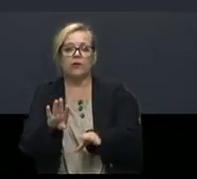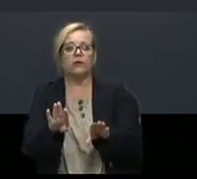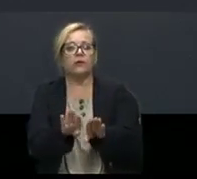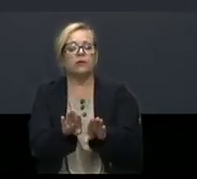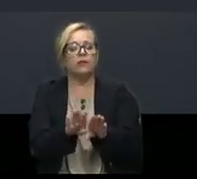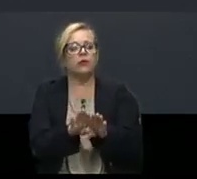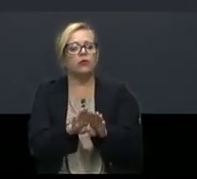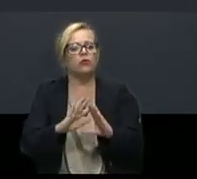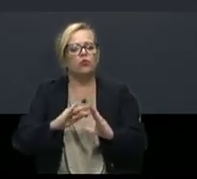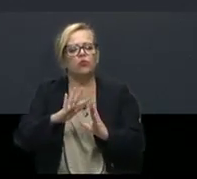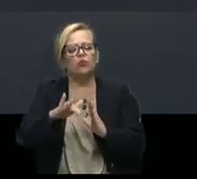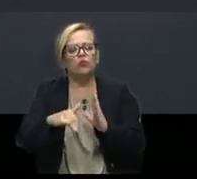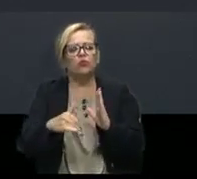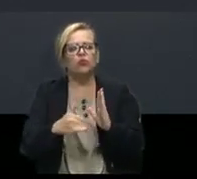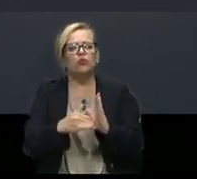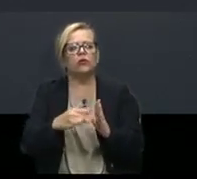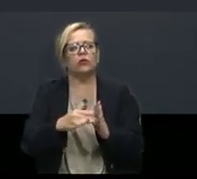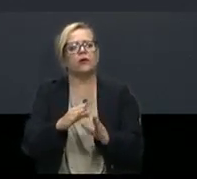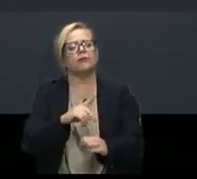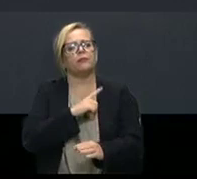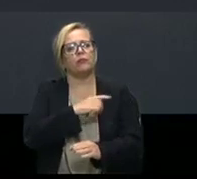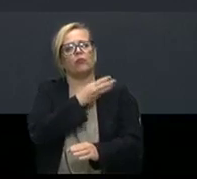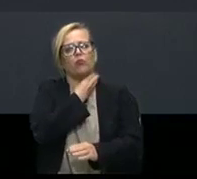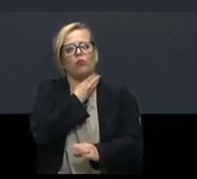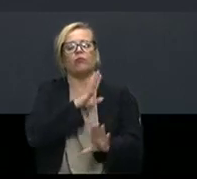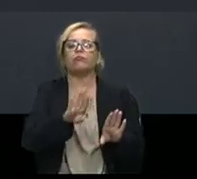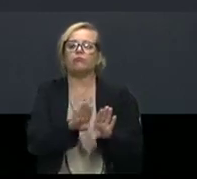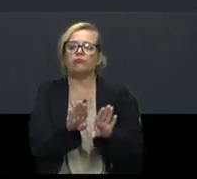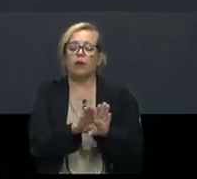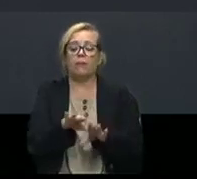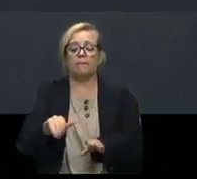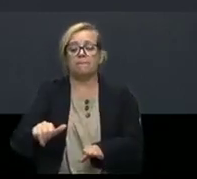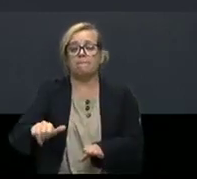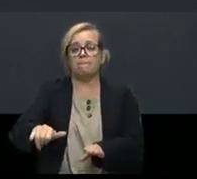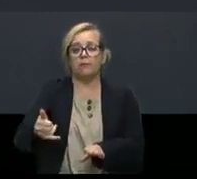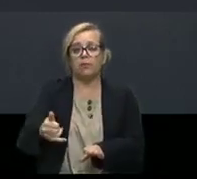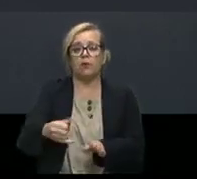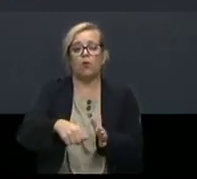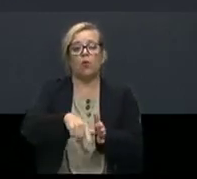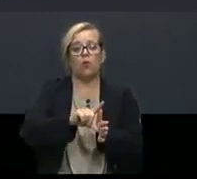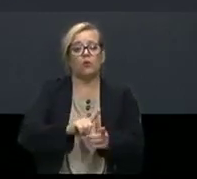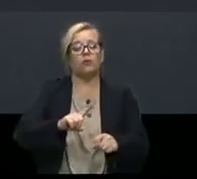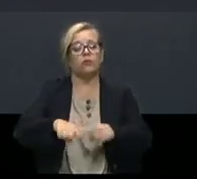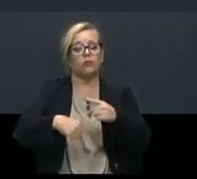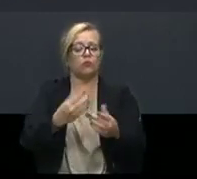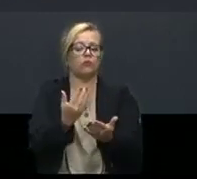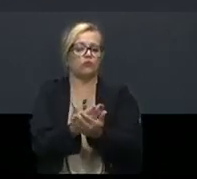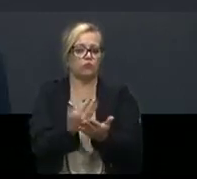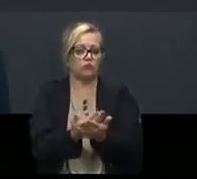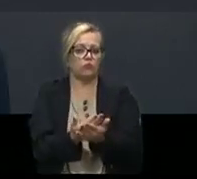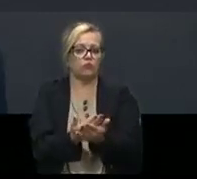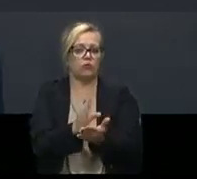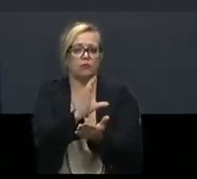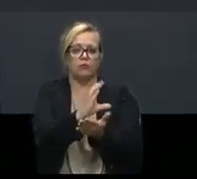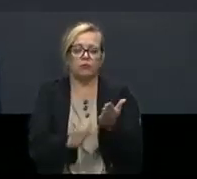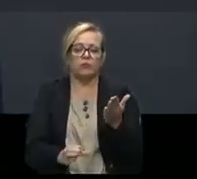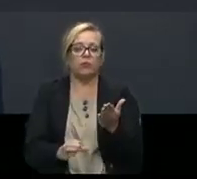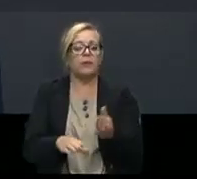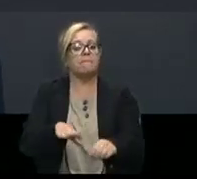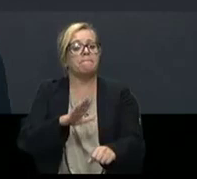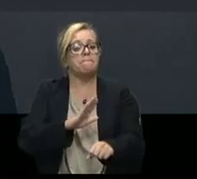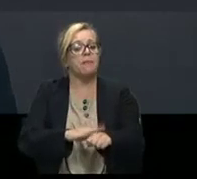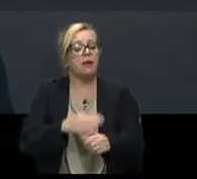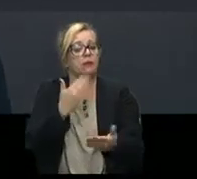no material complementar do seu ambiente virtual. Também aproveite as pré-aulas e pós-aulas de cada sessão. Quanto mais